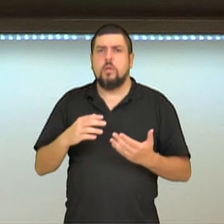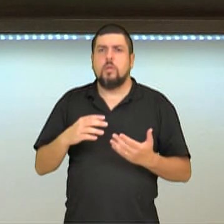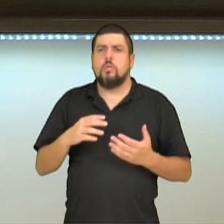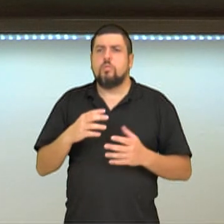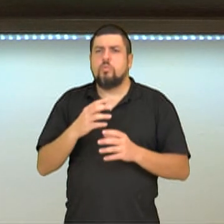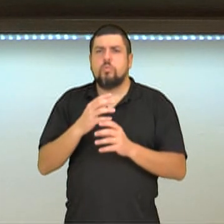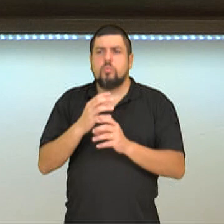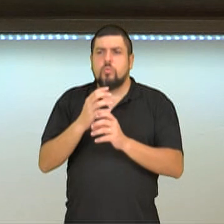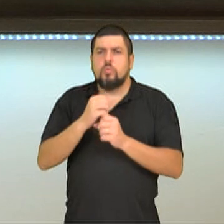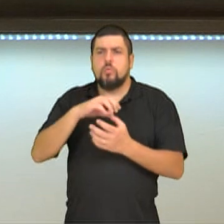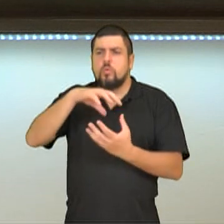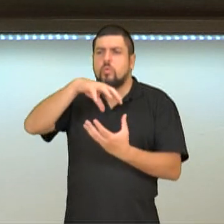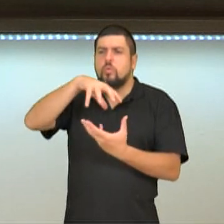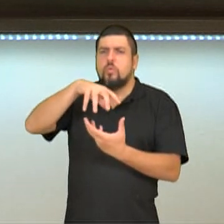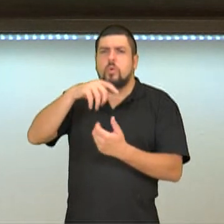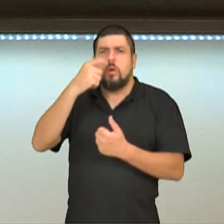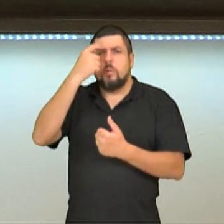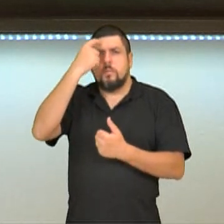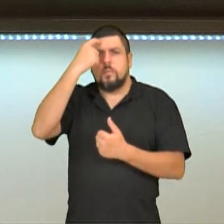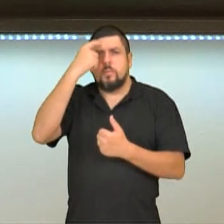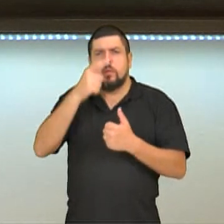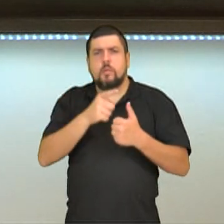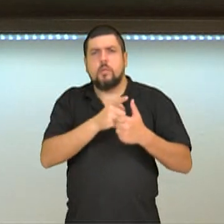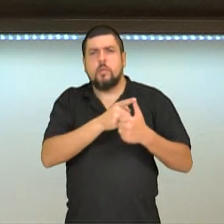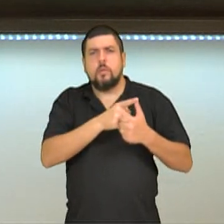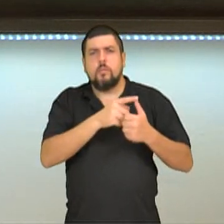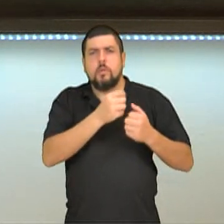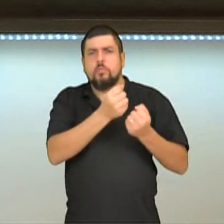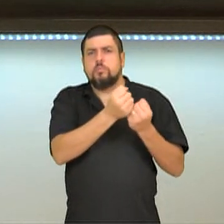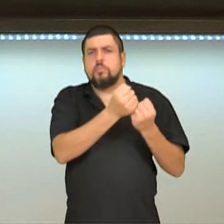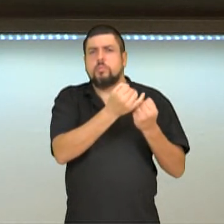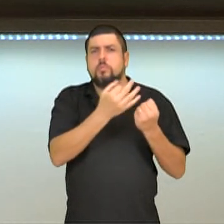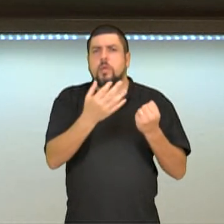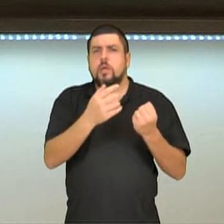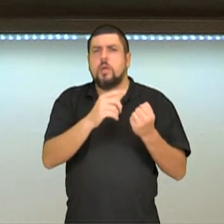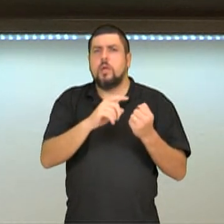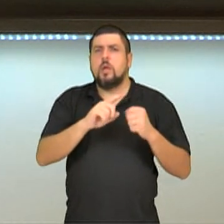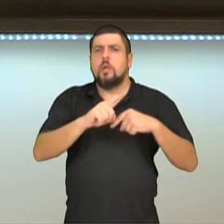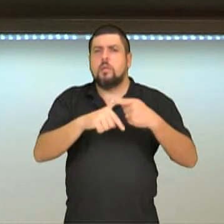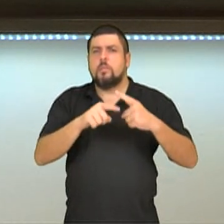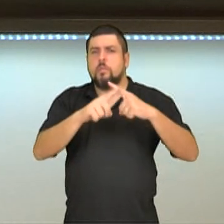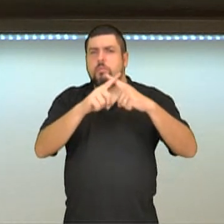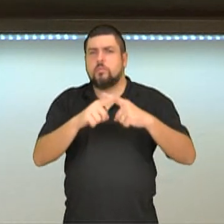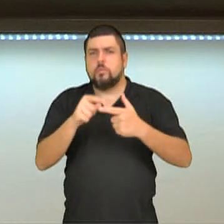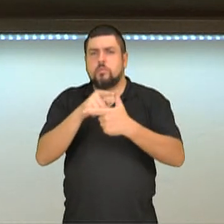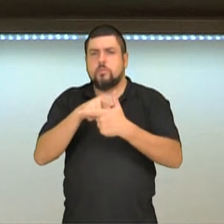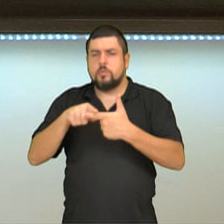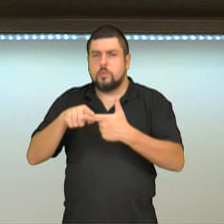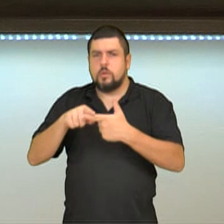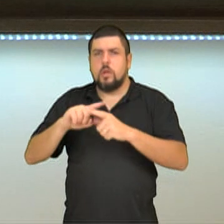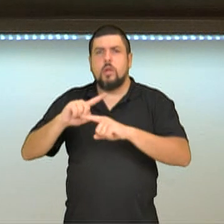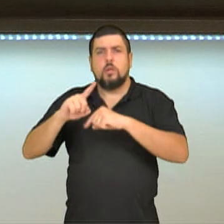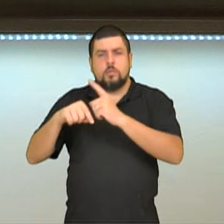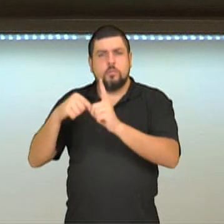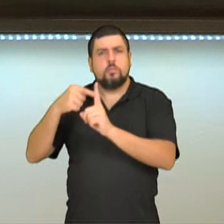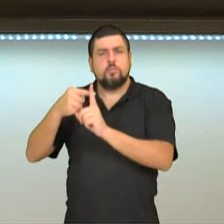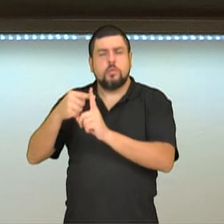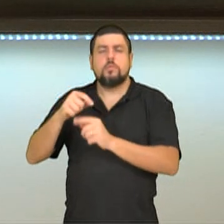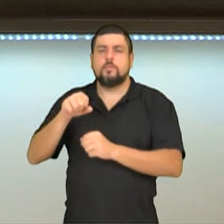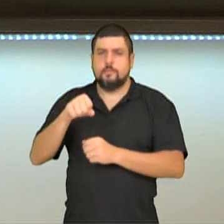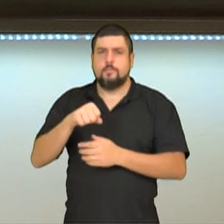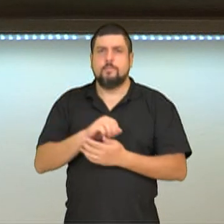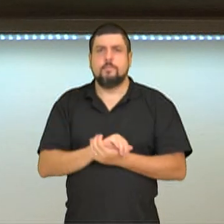na potenciação, depois na multiplicação e na divisão e depois na adição e subtração? Exatamente, a gente tem uma ordem